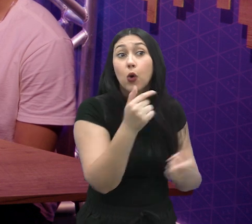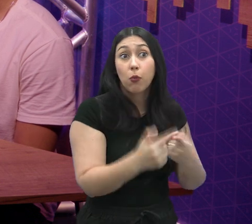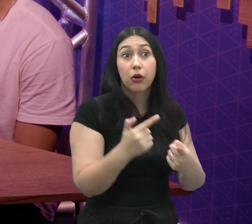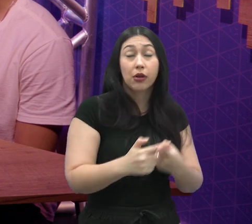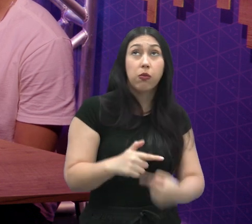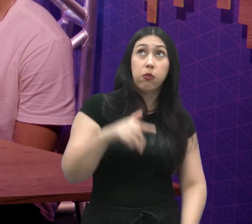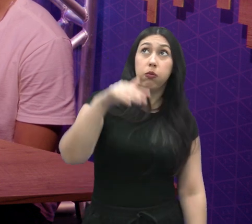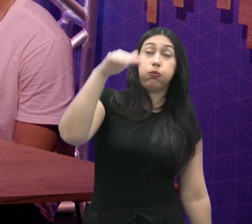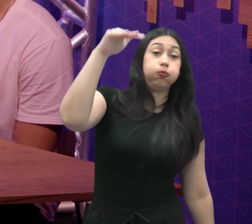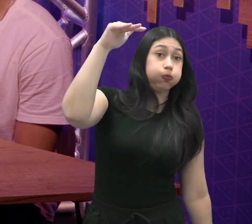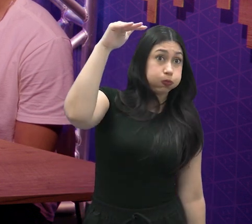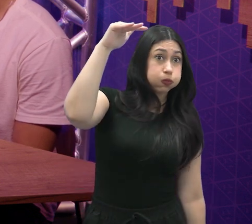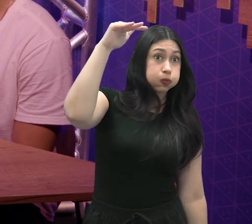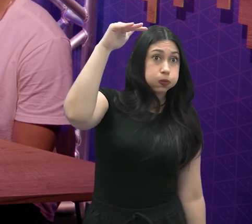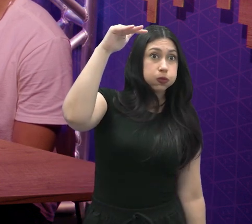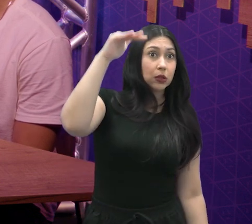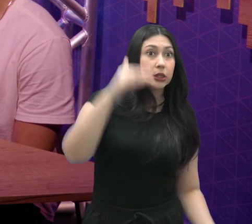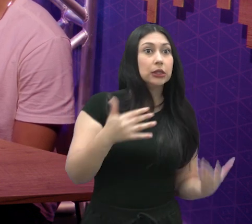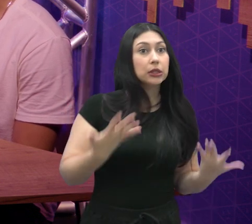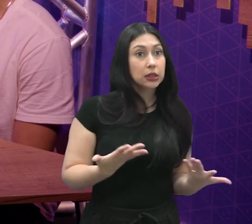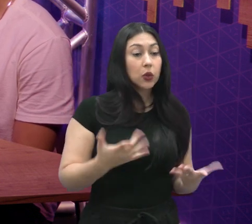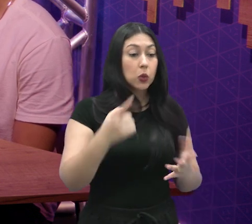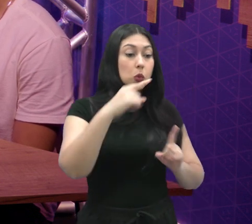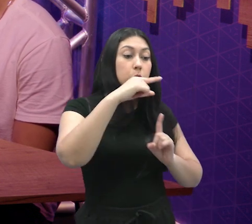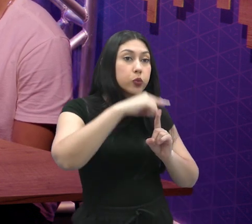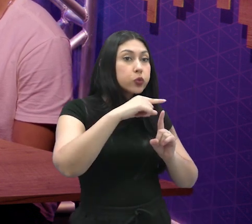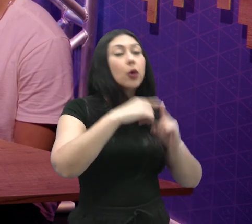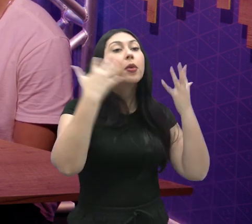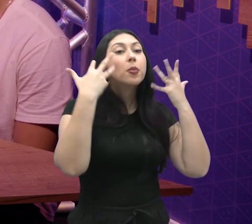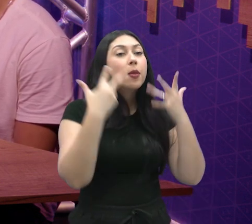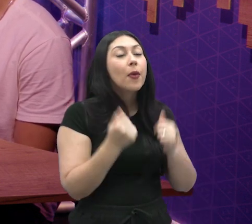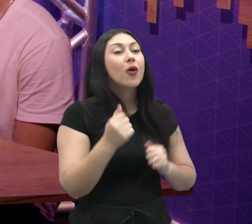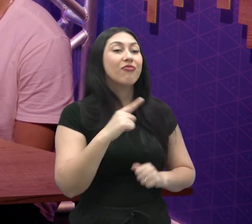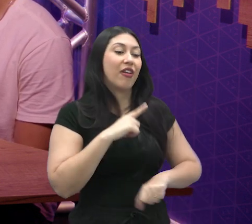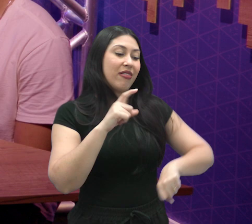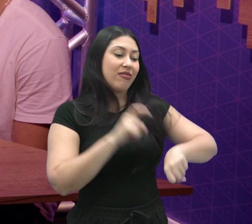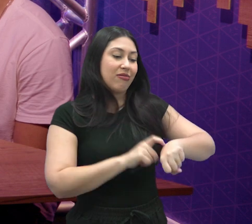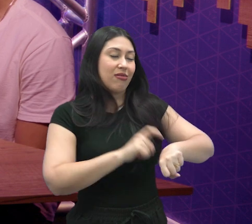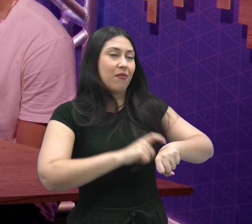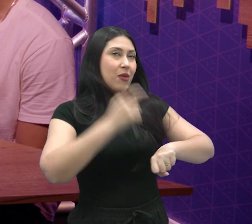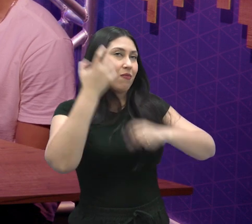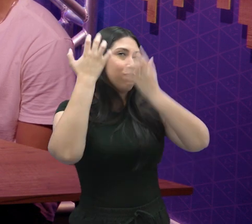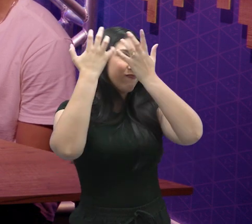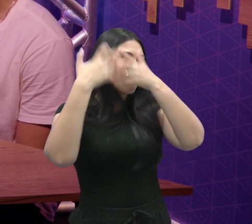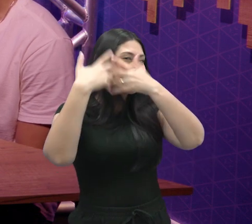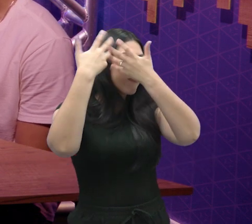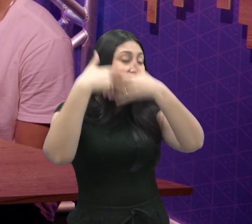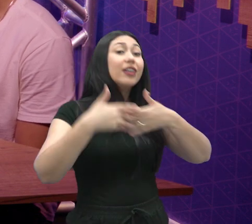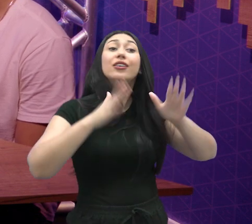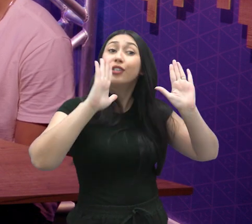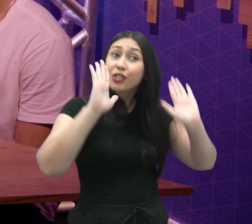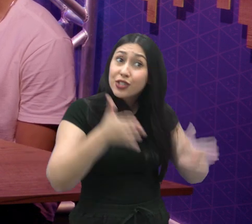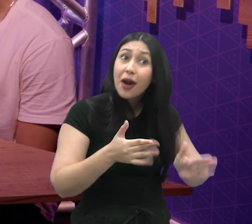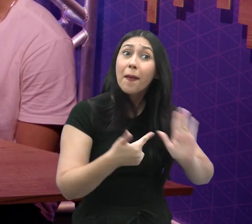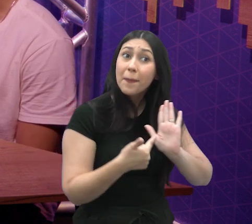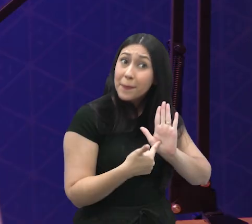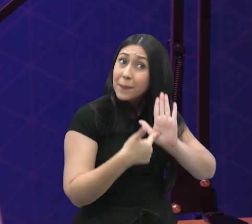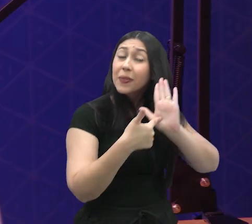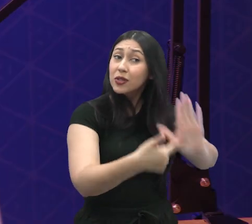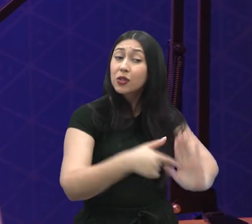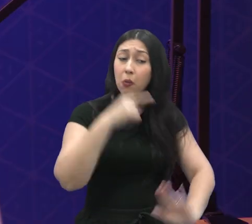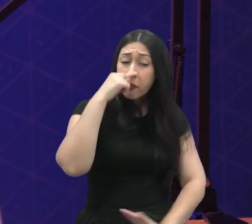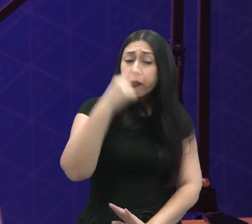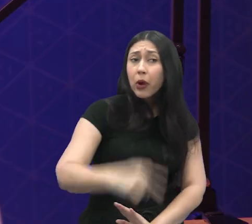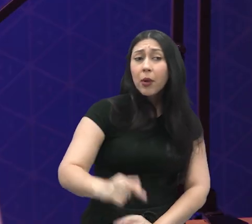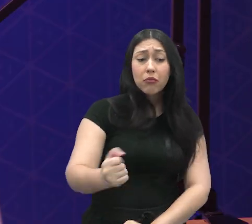muito grandes. Então, eles são uma espécie que tem mais tempo para pensar. Então, já foi registrado, gente, inclusive que